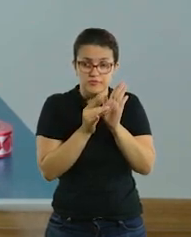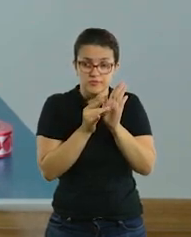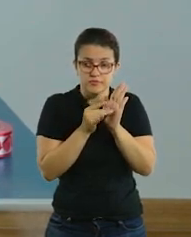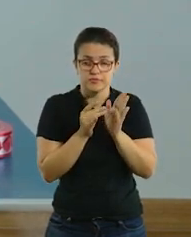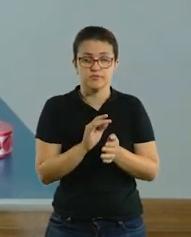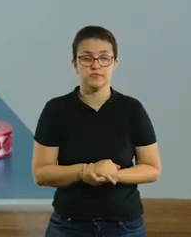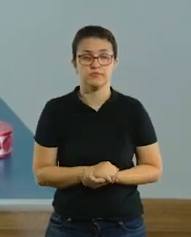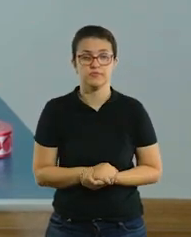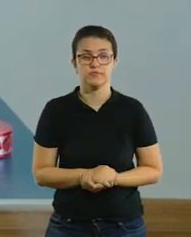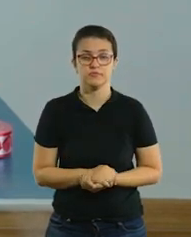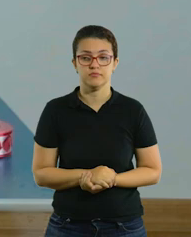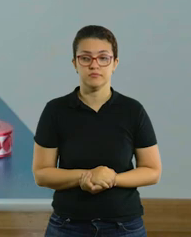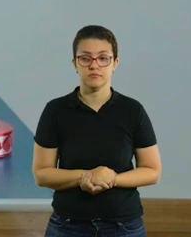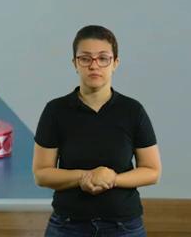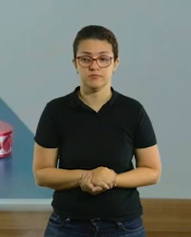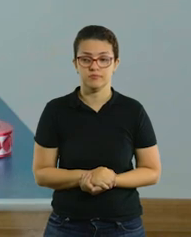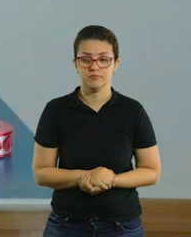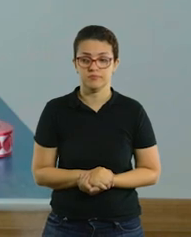Enrolou,